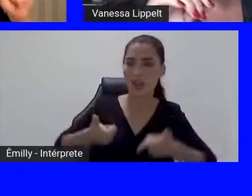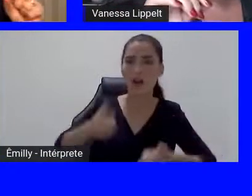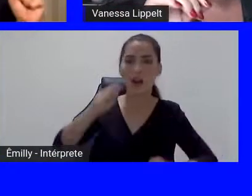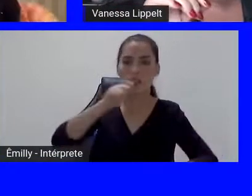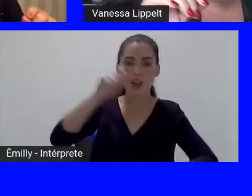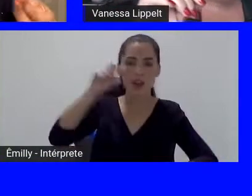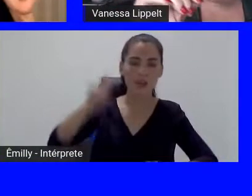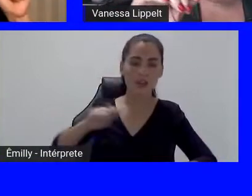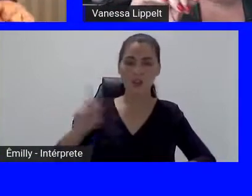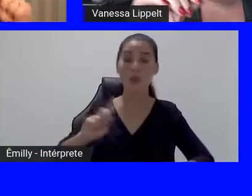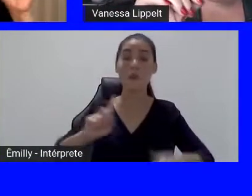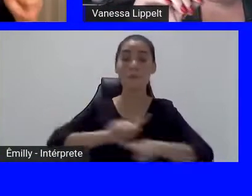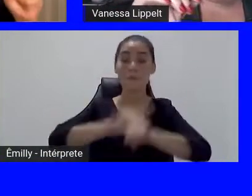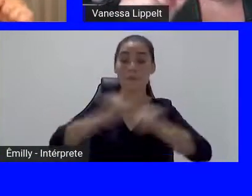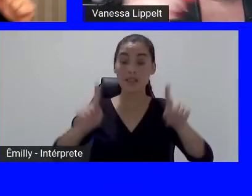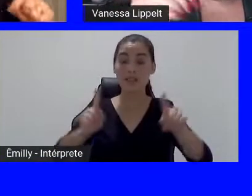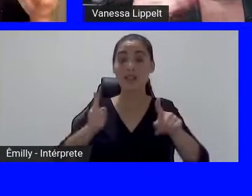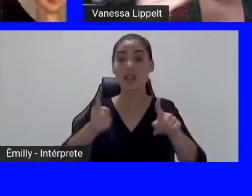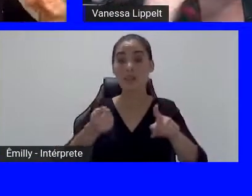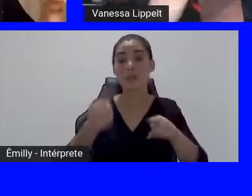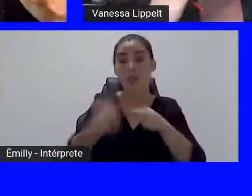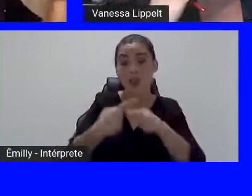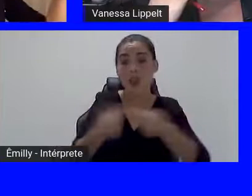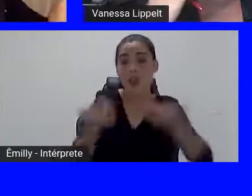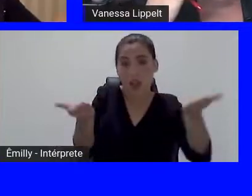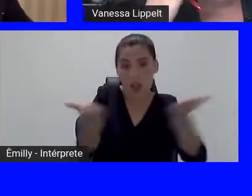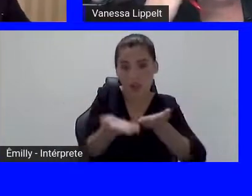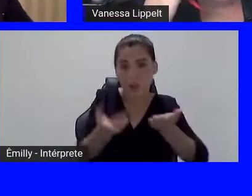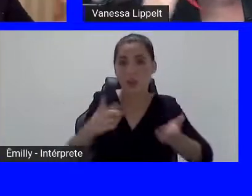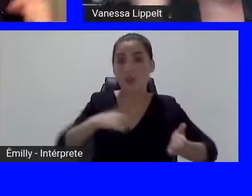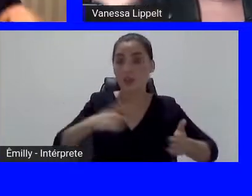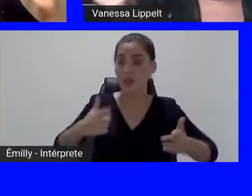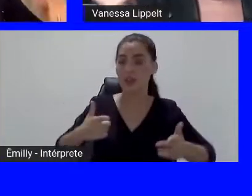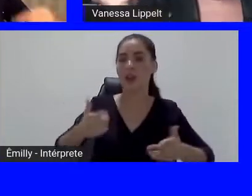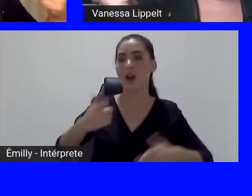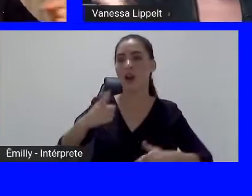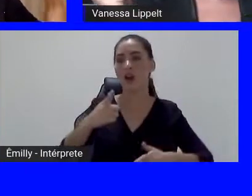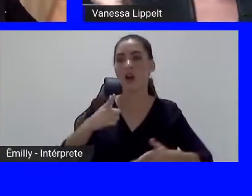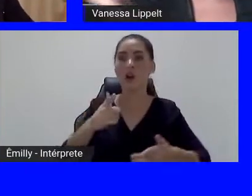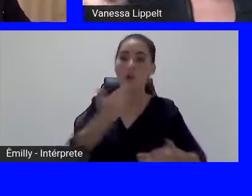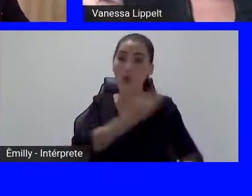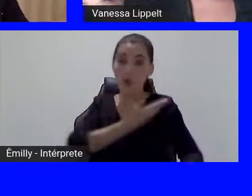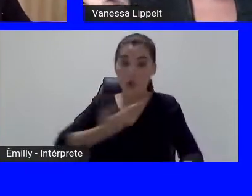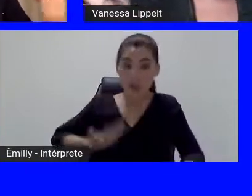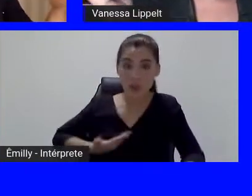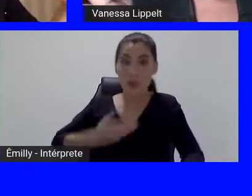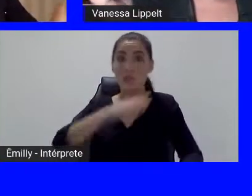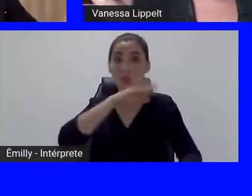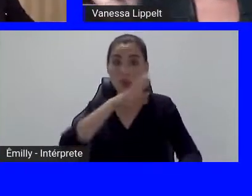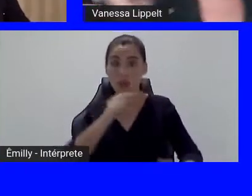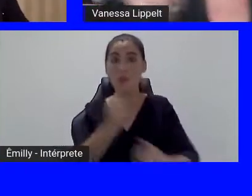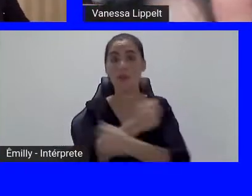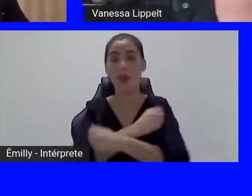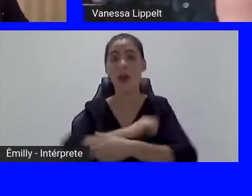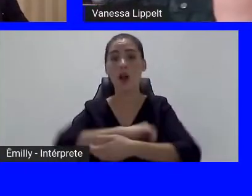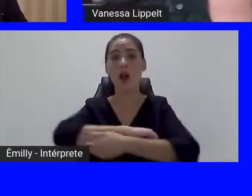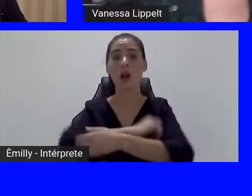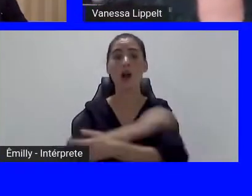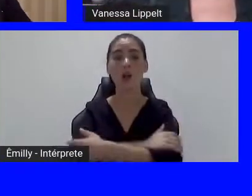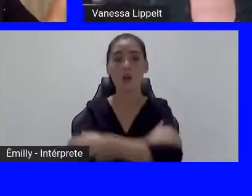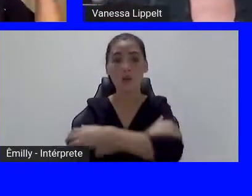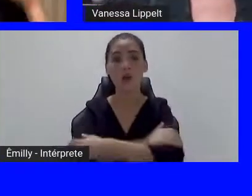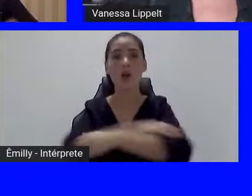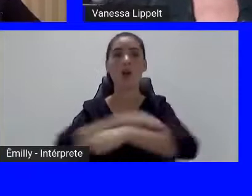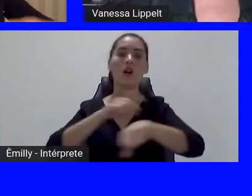sobreviver a 2022, porque agora nós estamos, além de diante de um desgoverno, de um governo que cruzou os braços no momento que a população mais